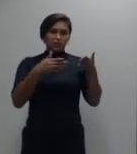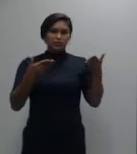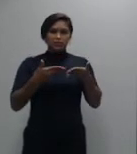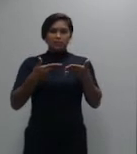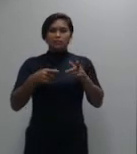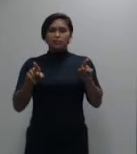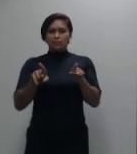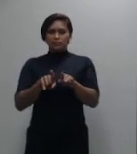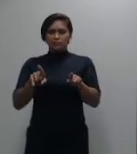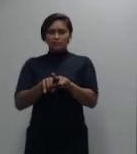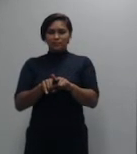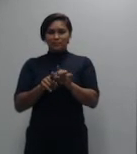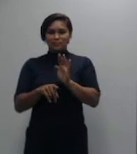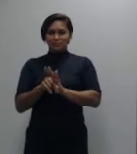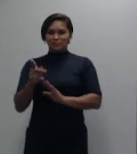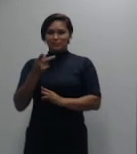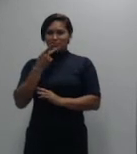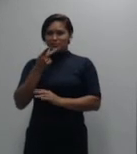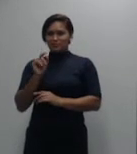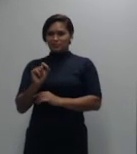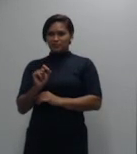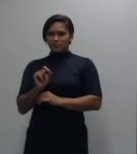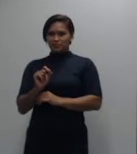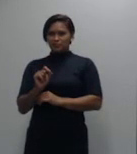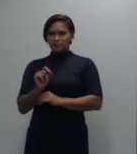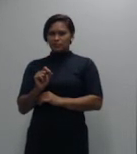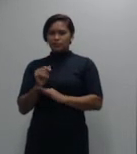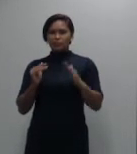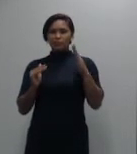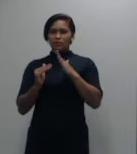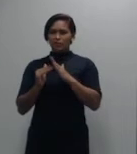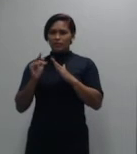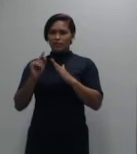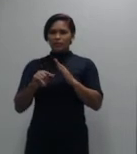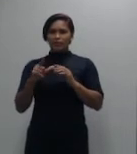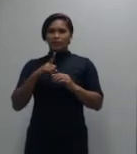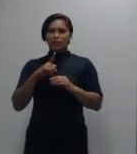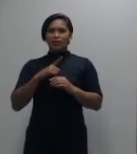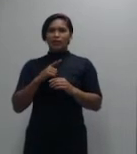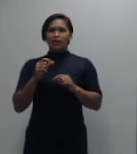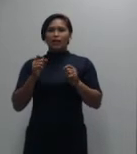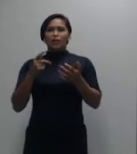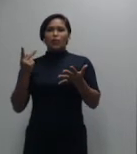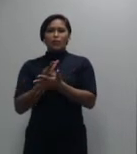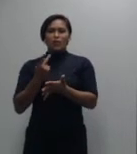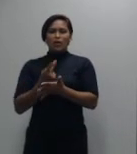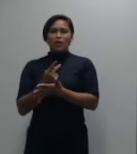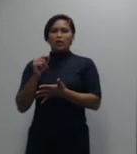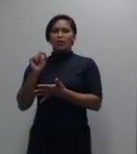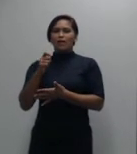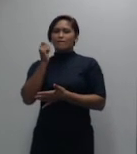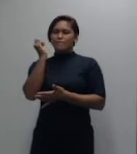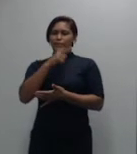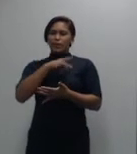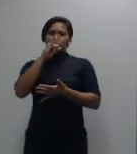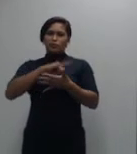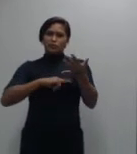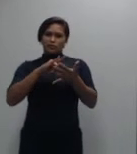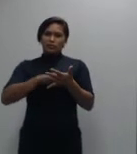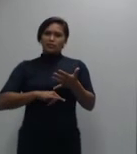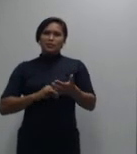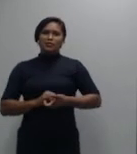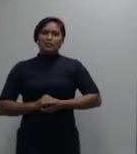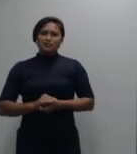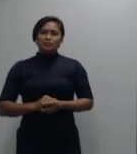extremamente é limitado a questão da fraude do no